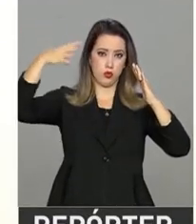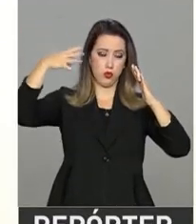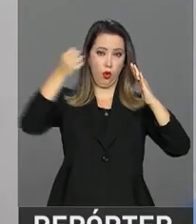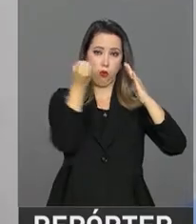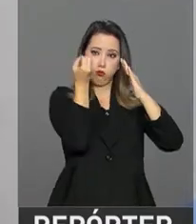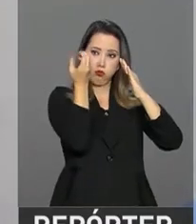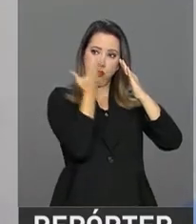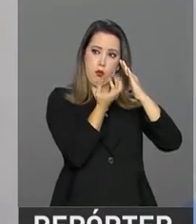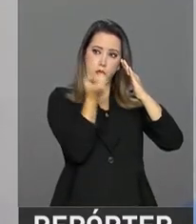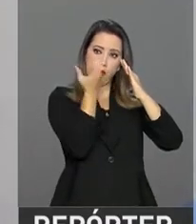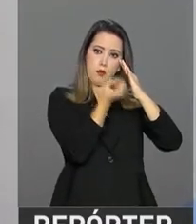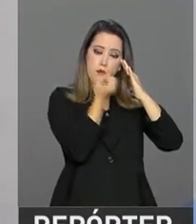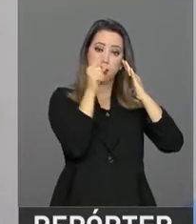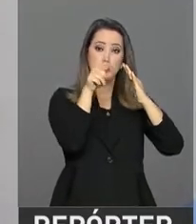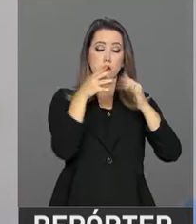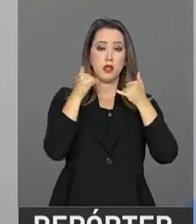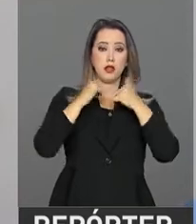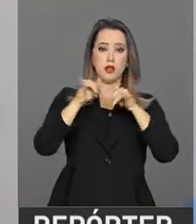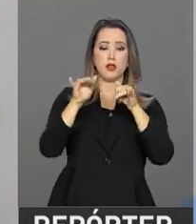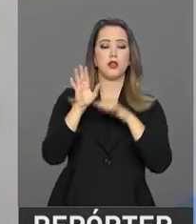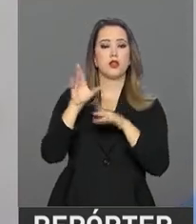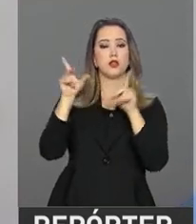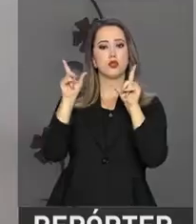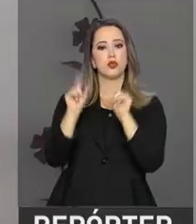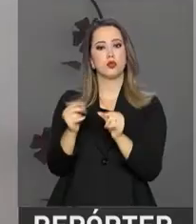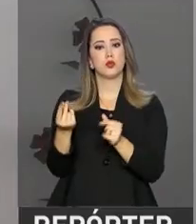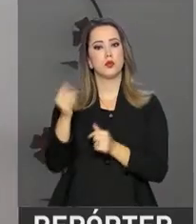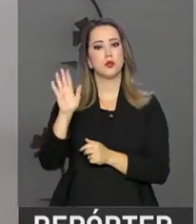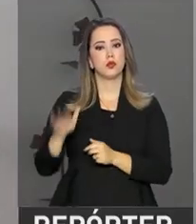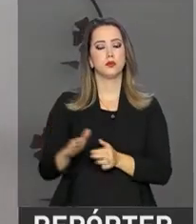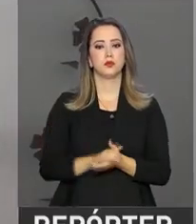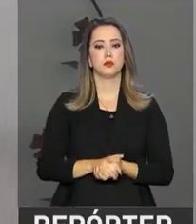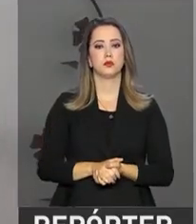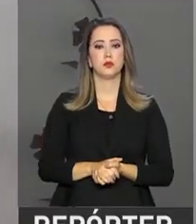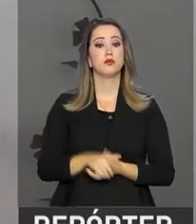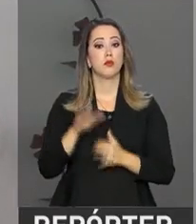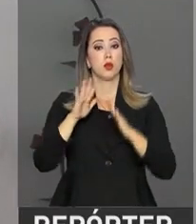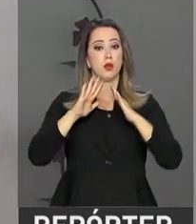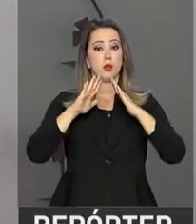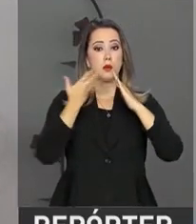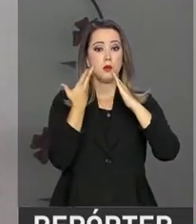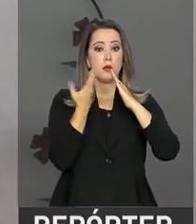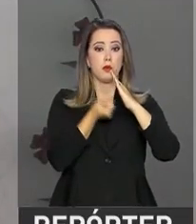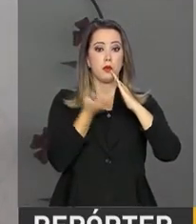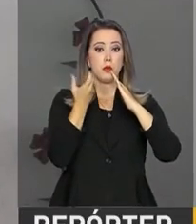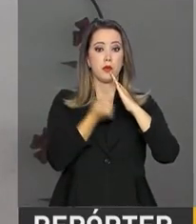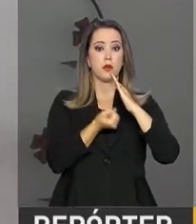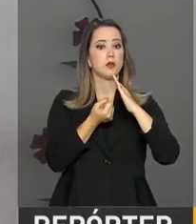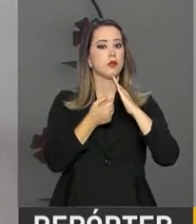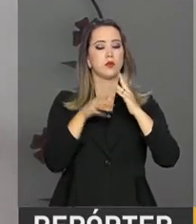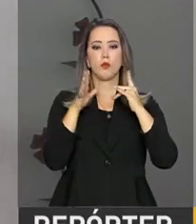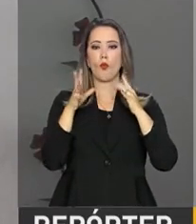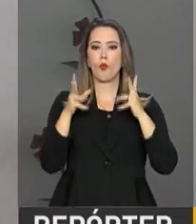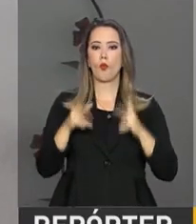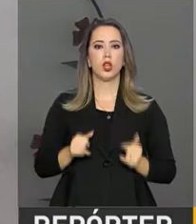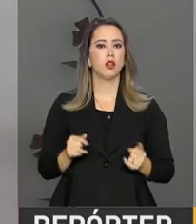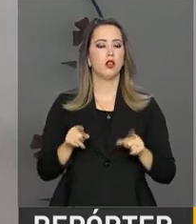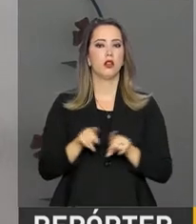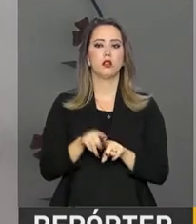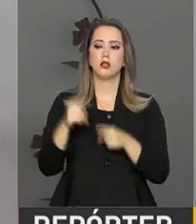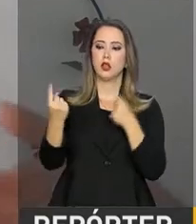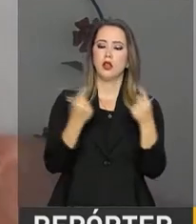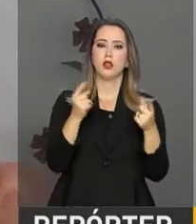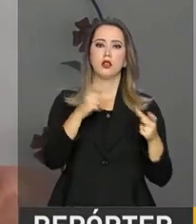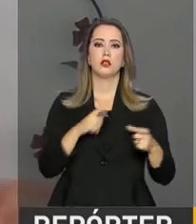consideravelmente rafael ainda ajuda o meio ambiente é uma energia limpa e é muito simples em cada cada